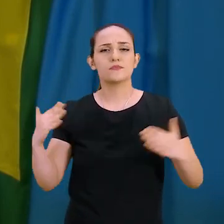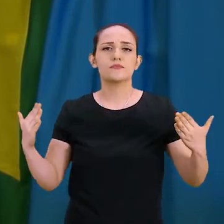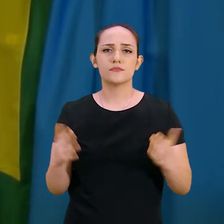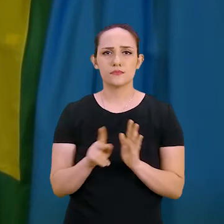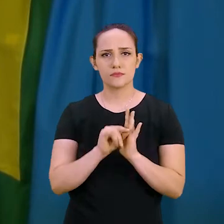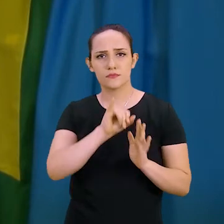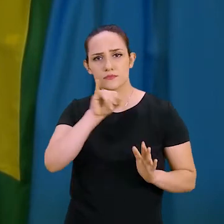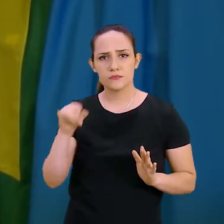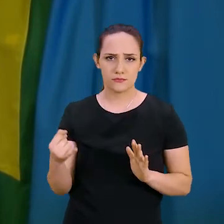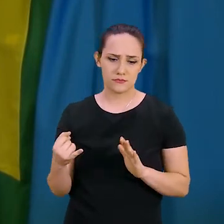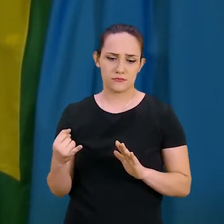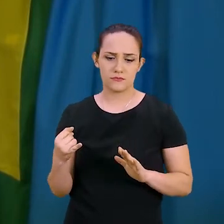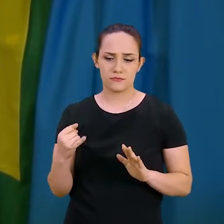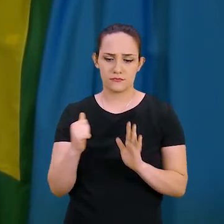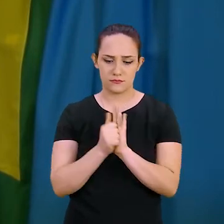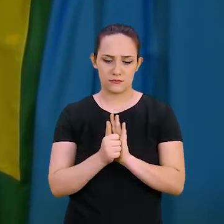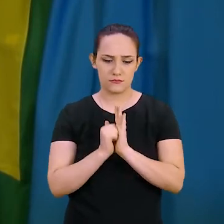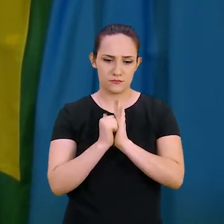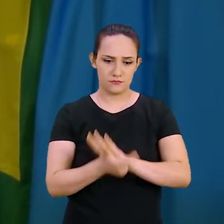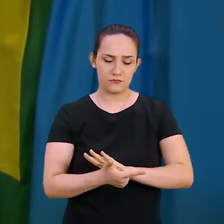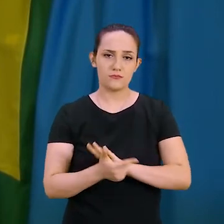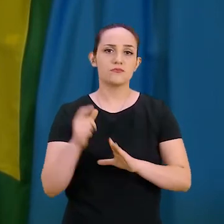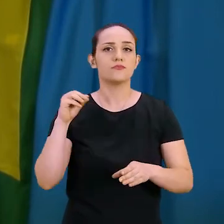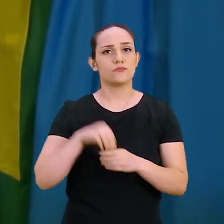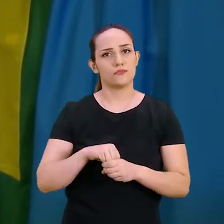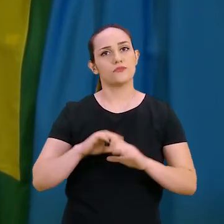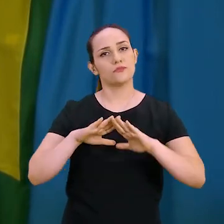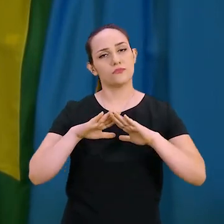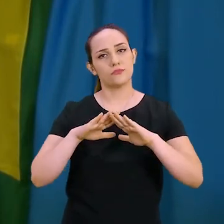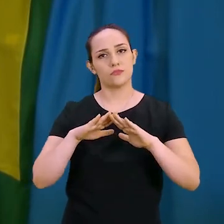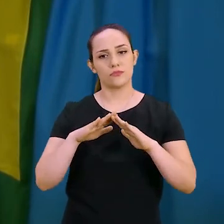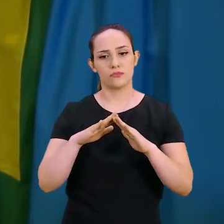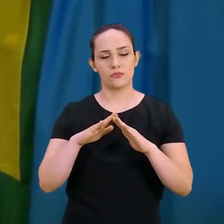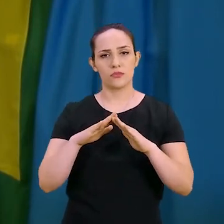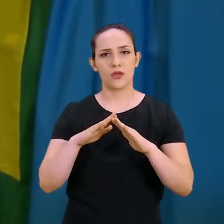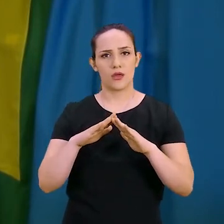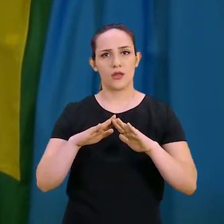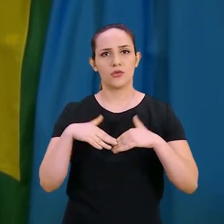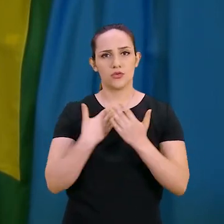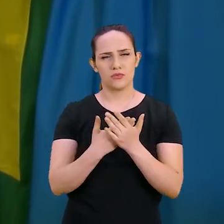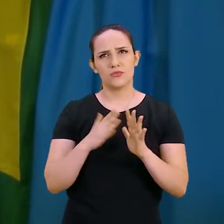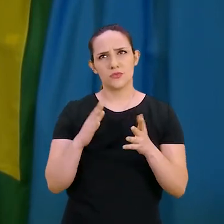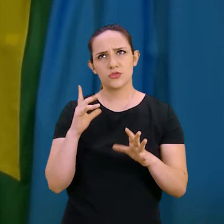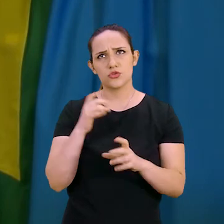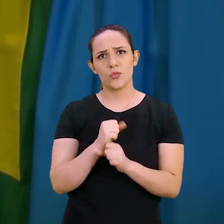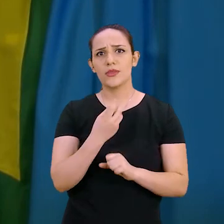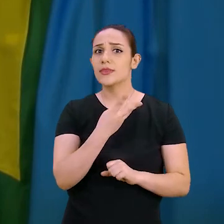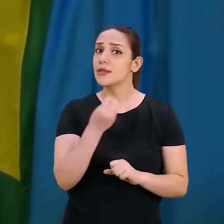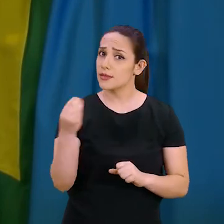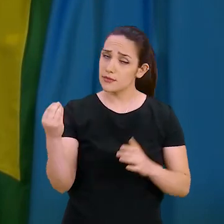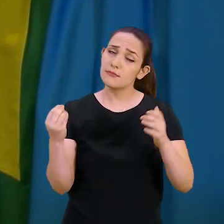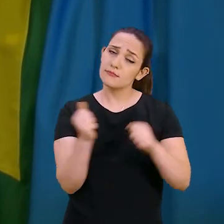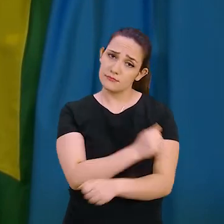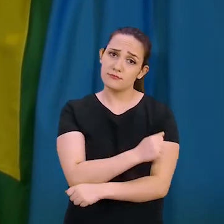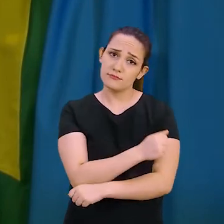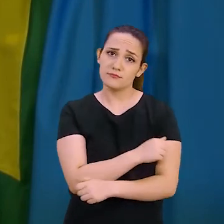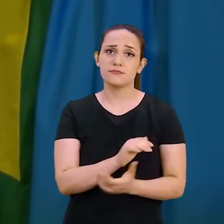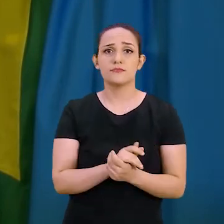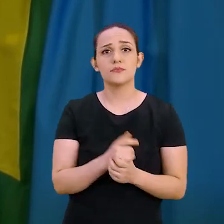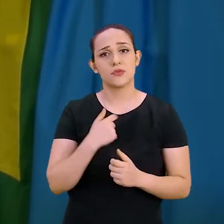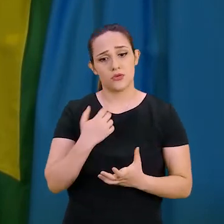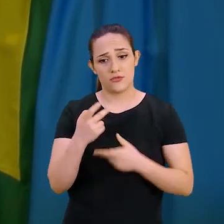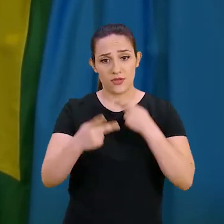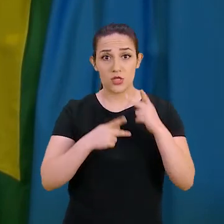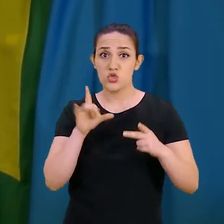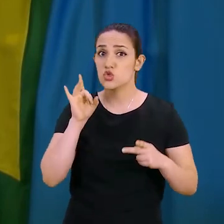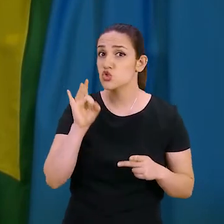conseguimos levar esse projeto nesse segundo semestre para as universidades, atendendo 300 alunos. É um número muito